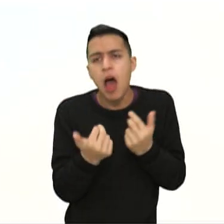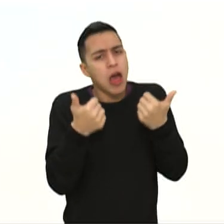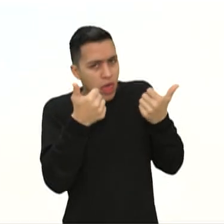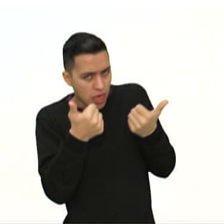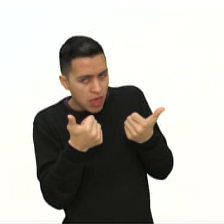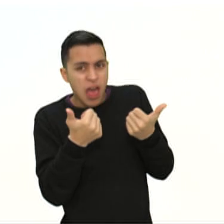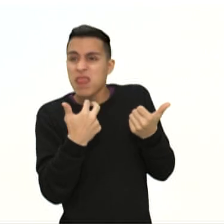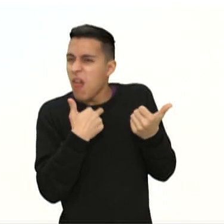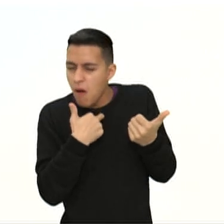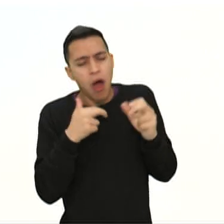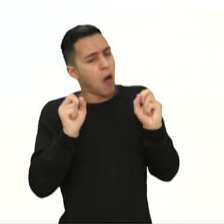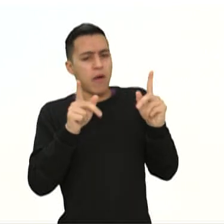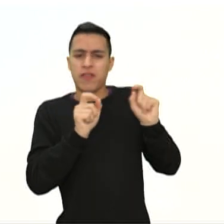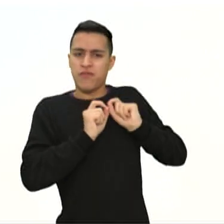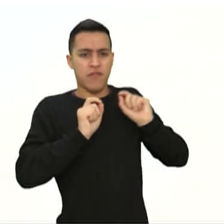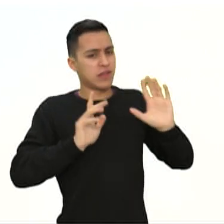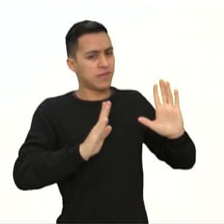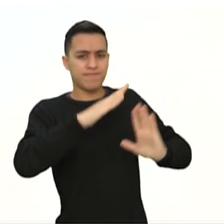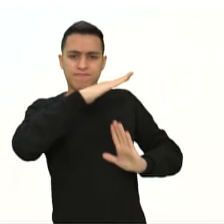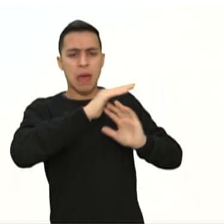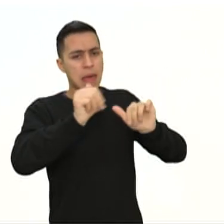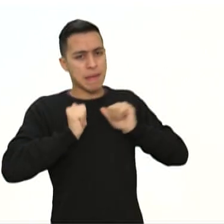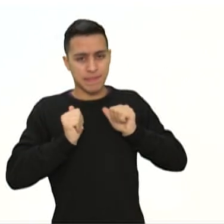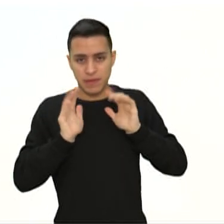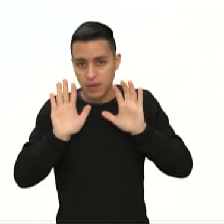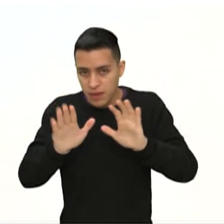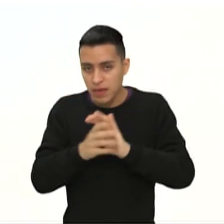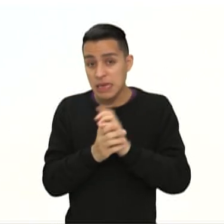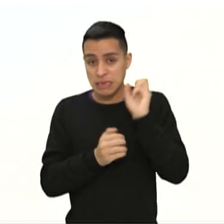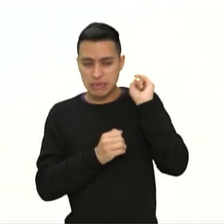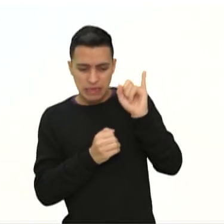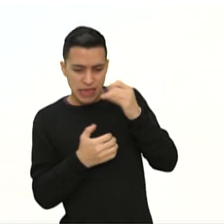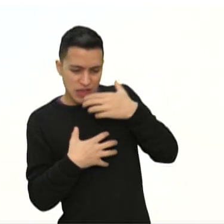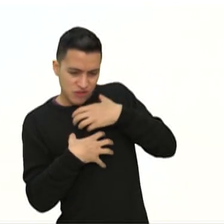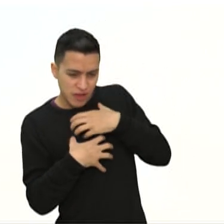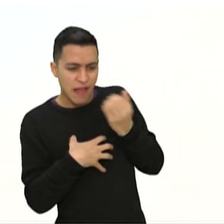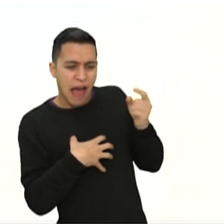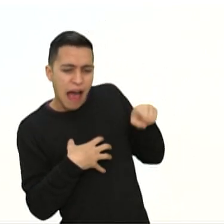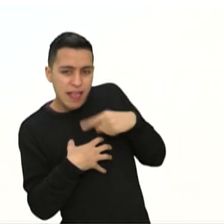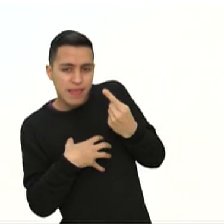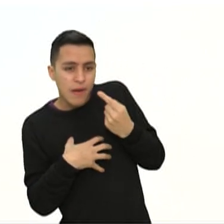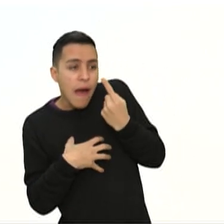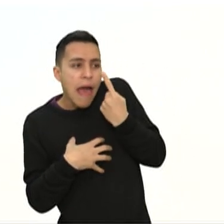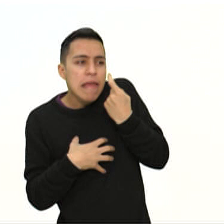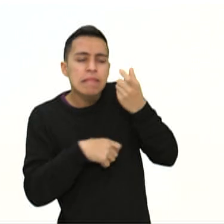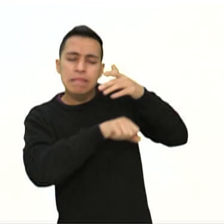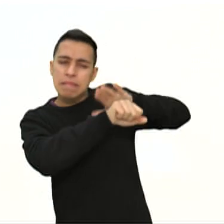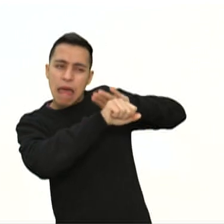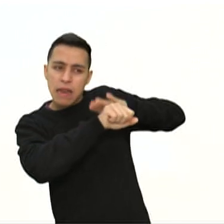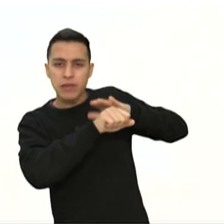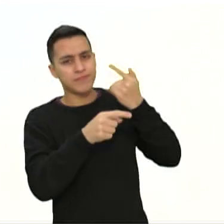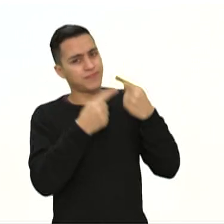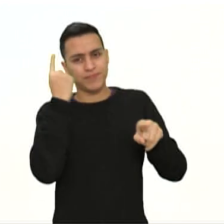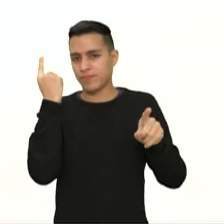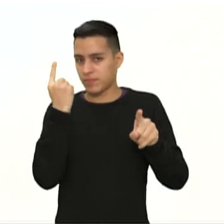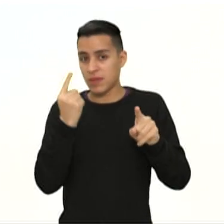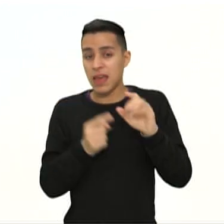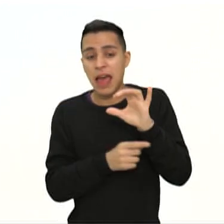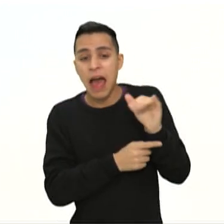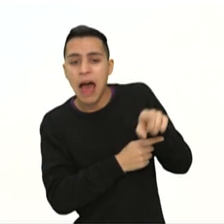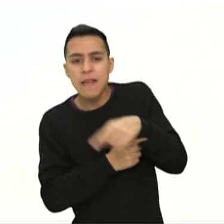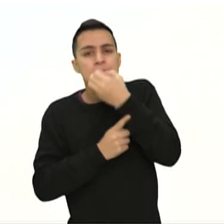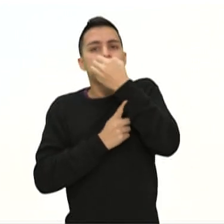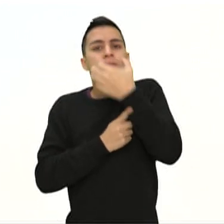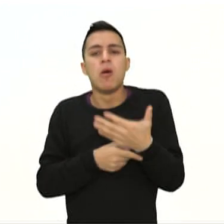posso fazer, tá? A minha ação é interessada? Então, não seguiu o imperativo categórico. Porque para Kant, a ação boa é a ação